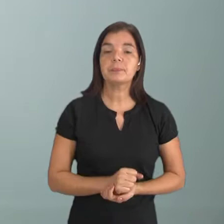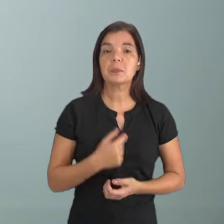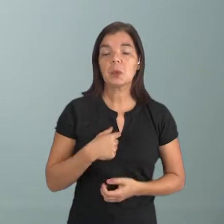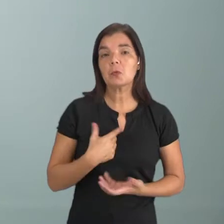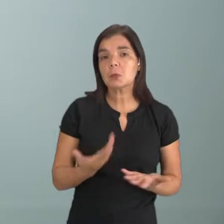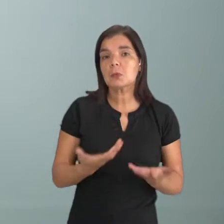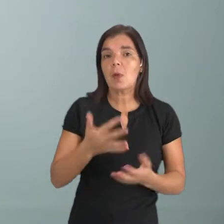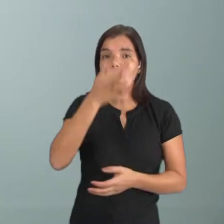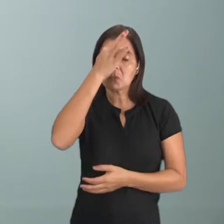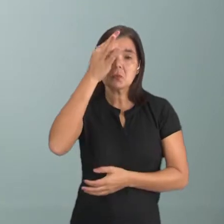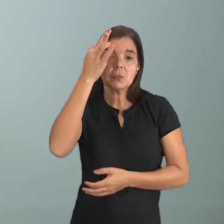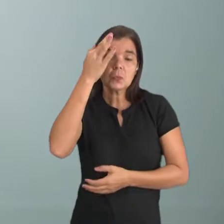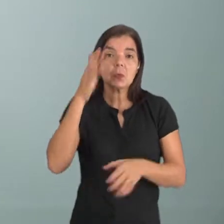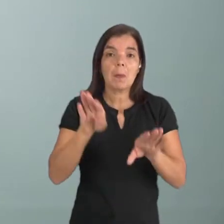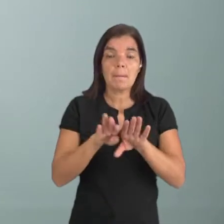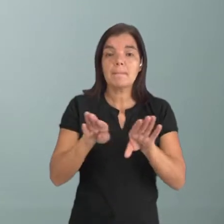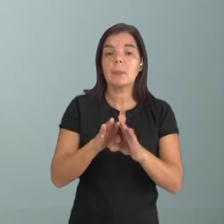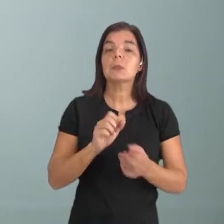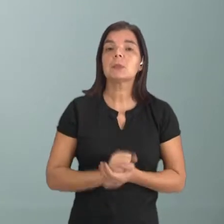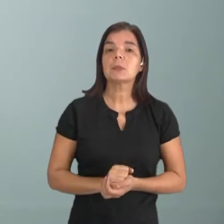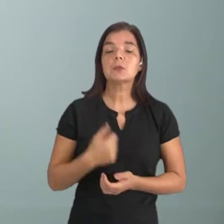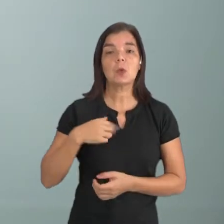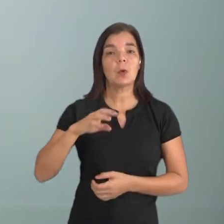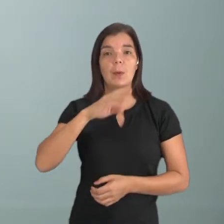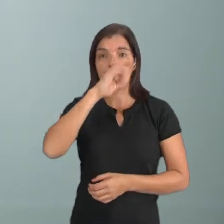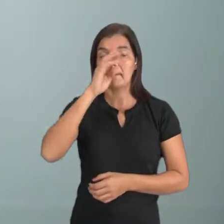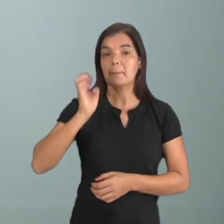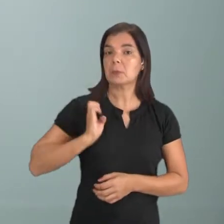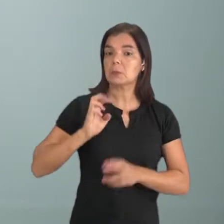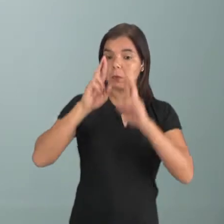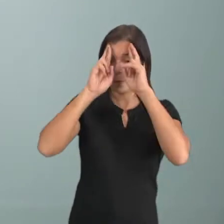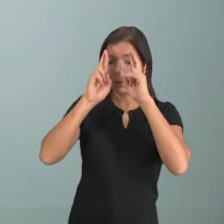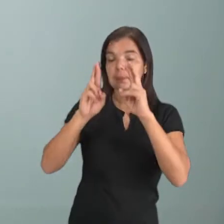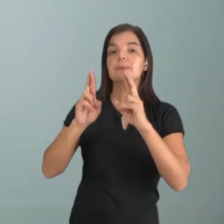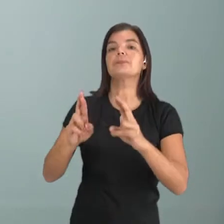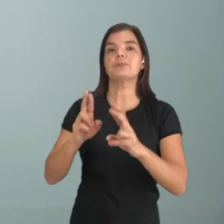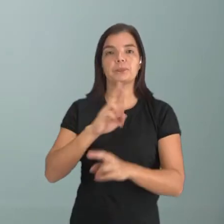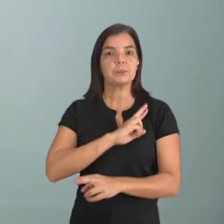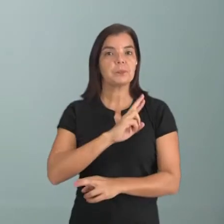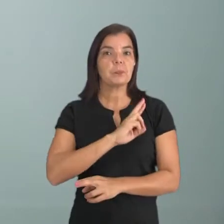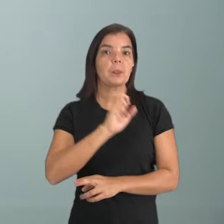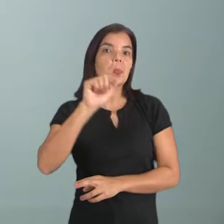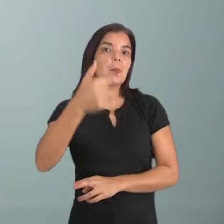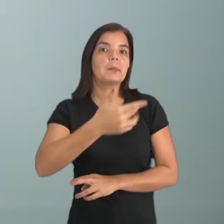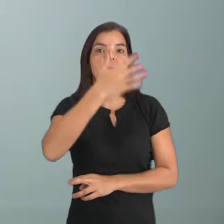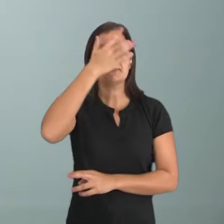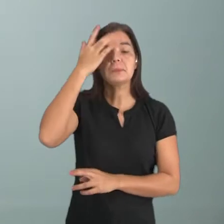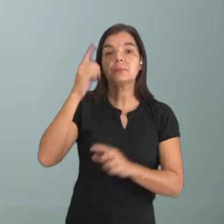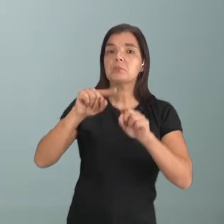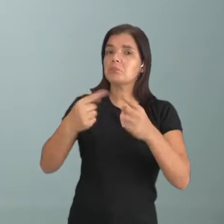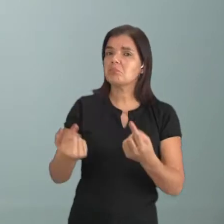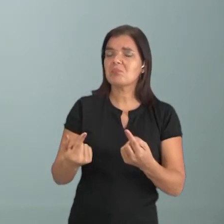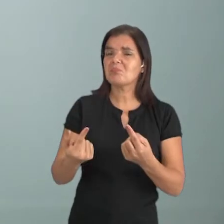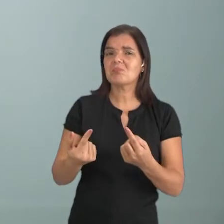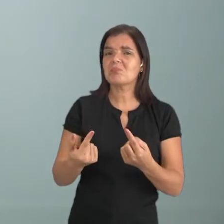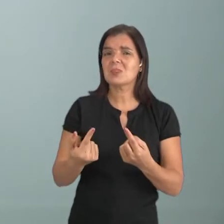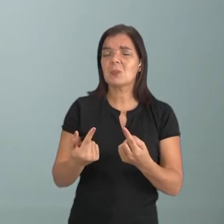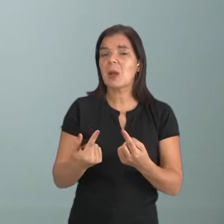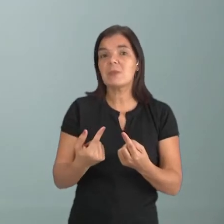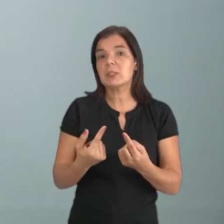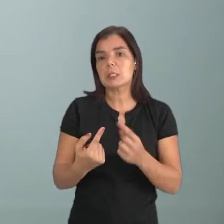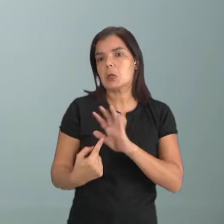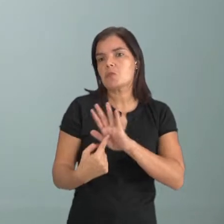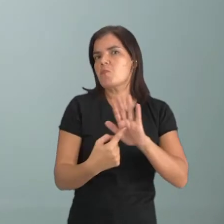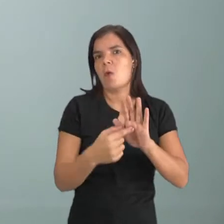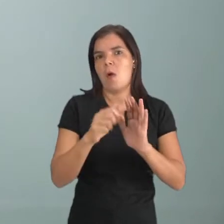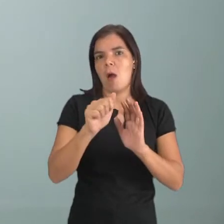adota uma filosofia, passa a ser ético, você respeita a religião das outras pessoas, mas você não se declara ateu. Você